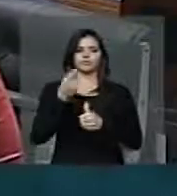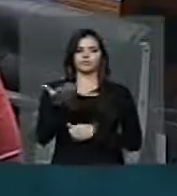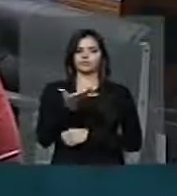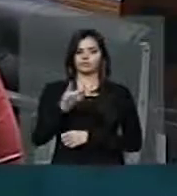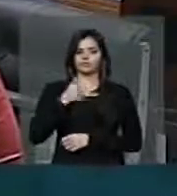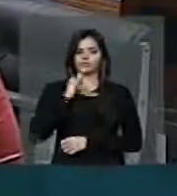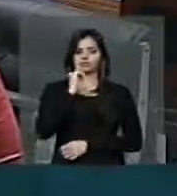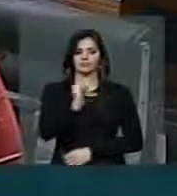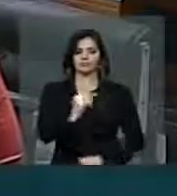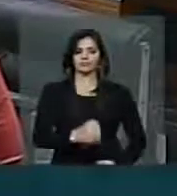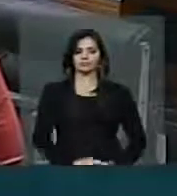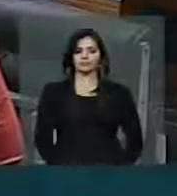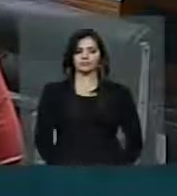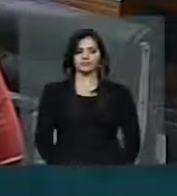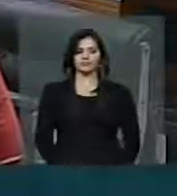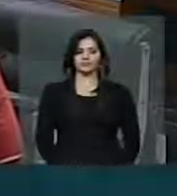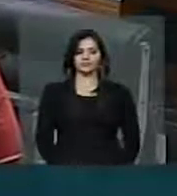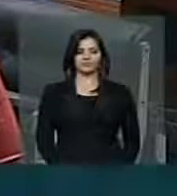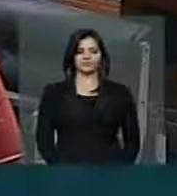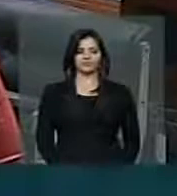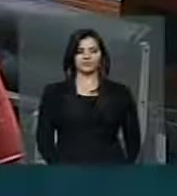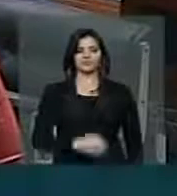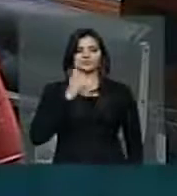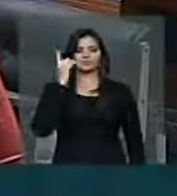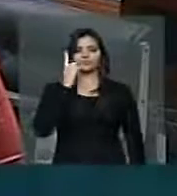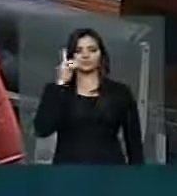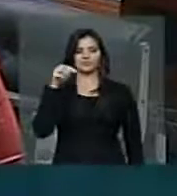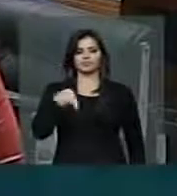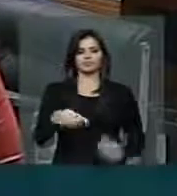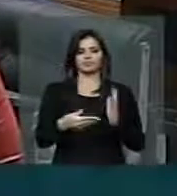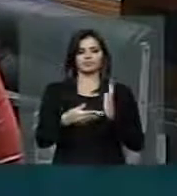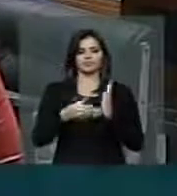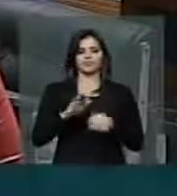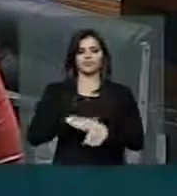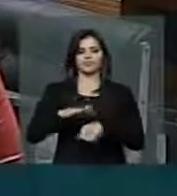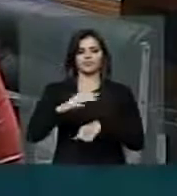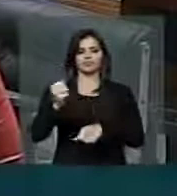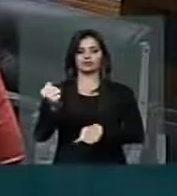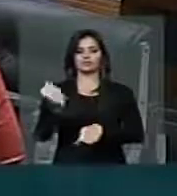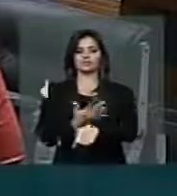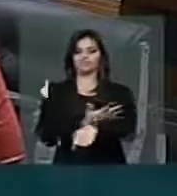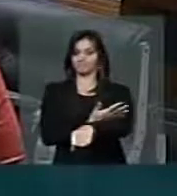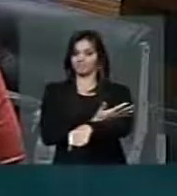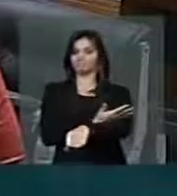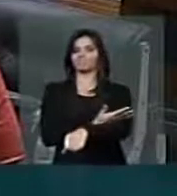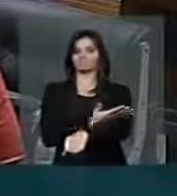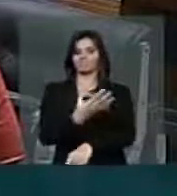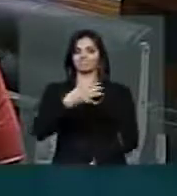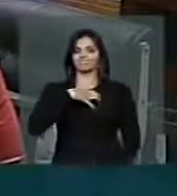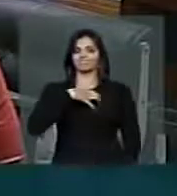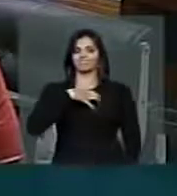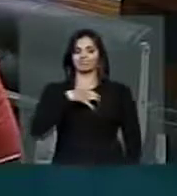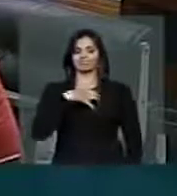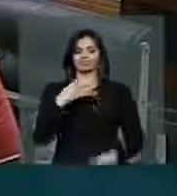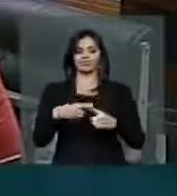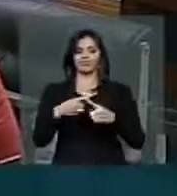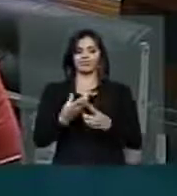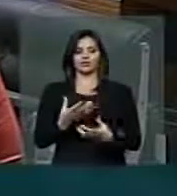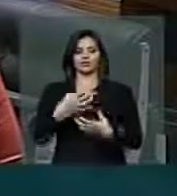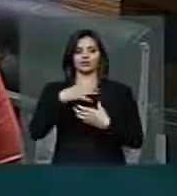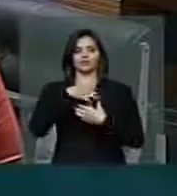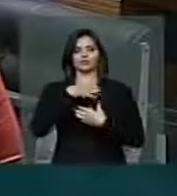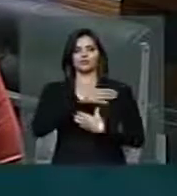E você é uma das deputadas dessa casa que mais me emocionam e que eu me sinto